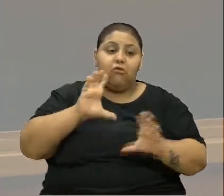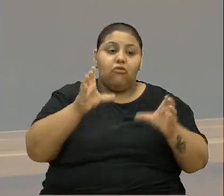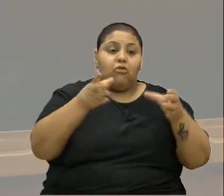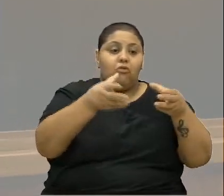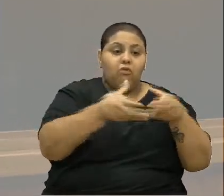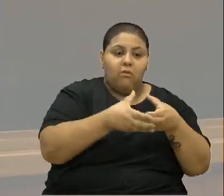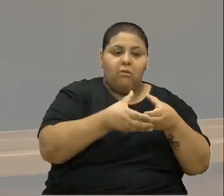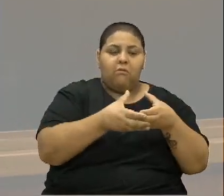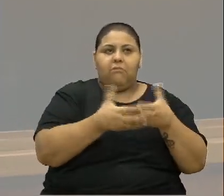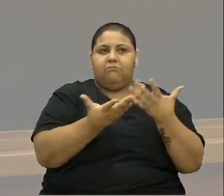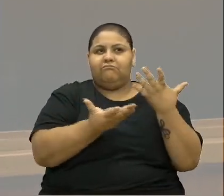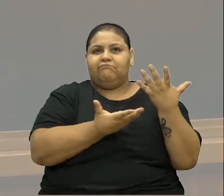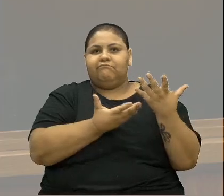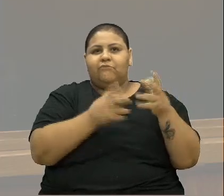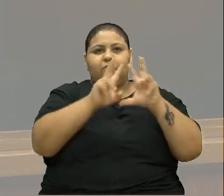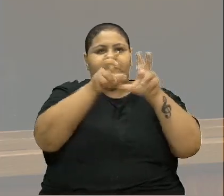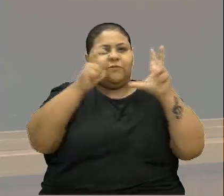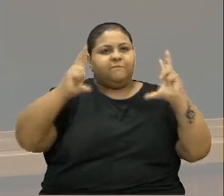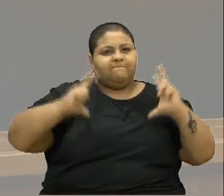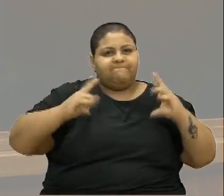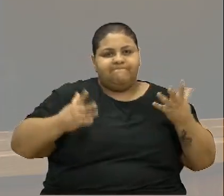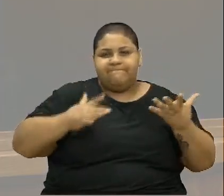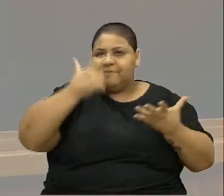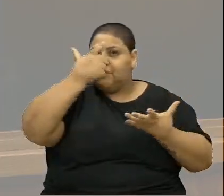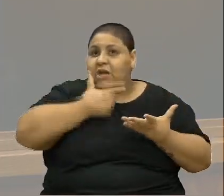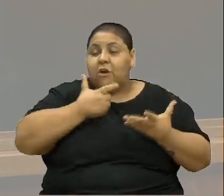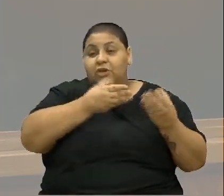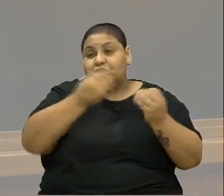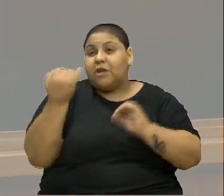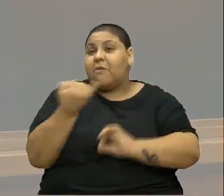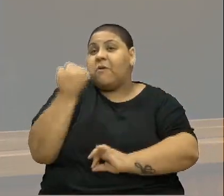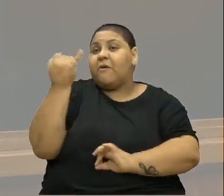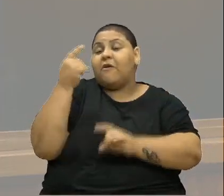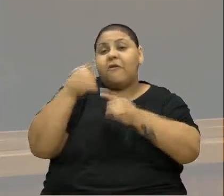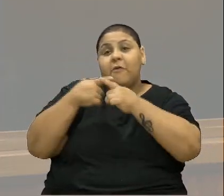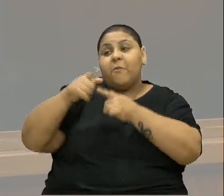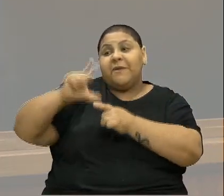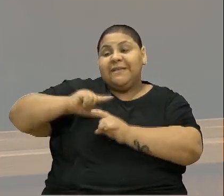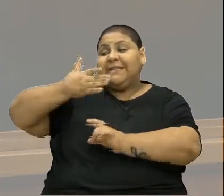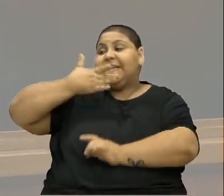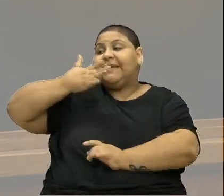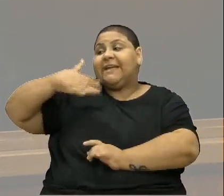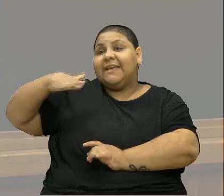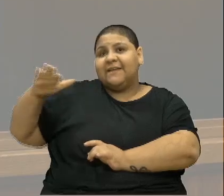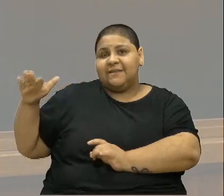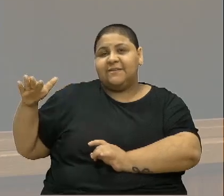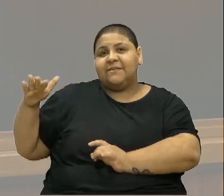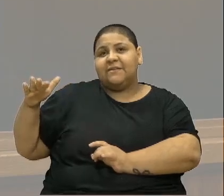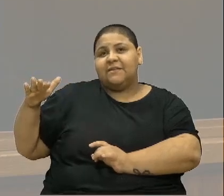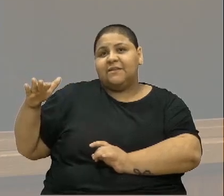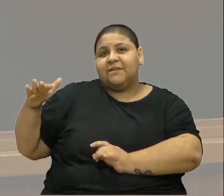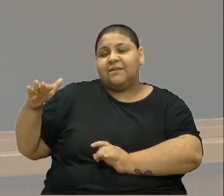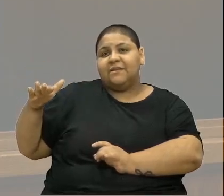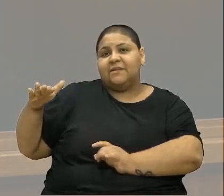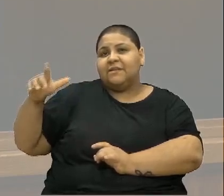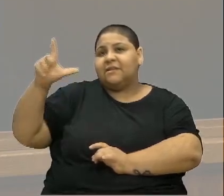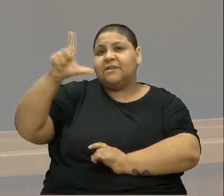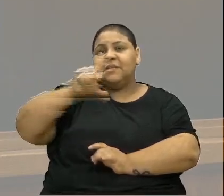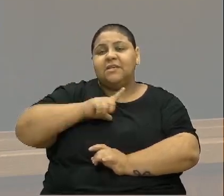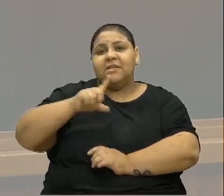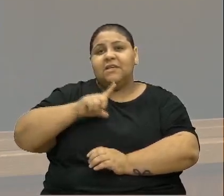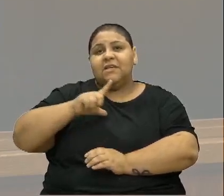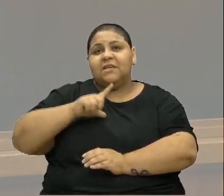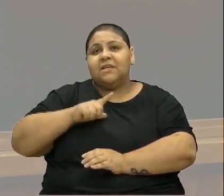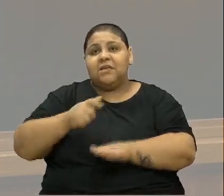questão particular. Então, eu acho que isso é muito importante, porque tem crianças que sequer têm tênis,